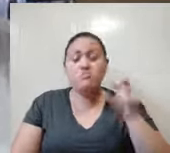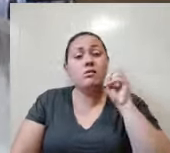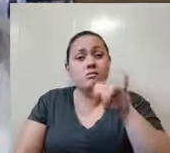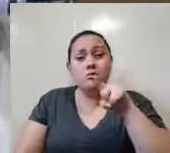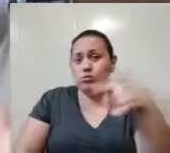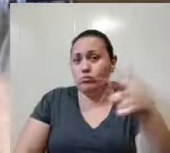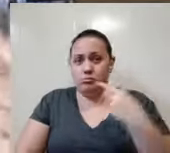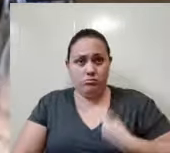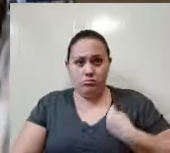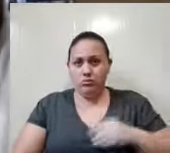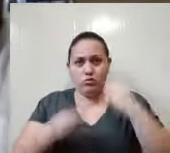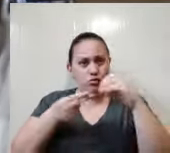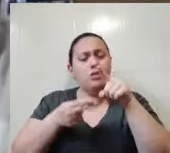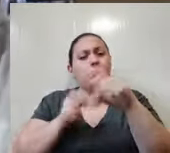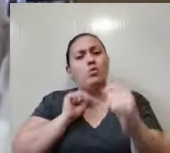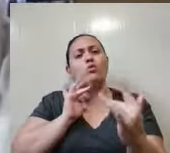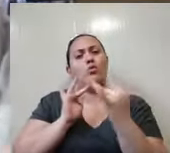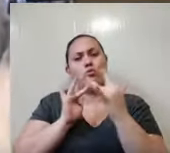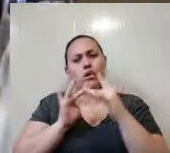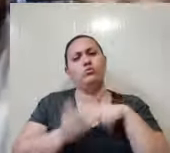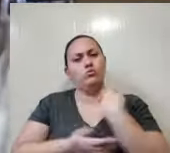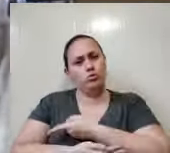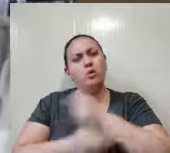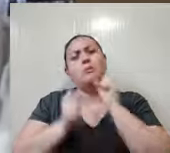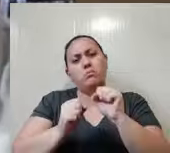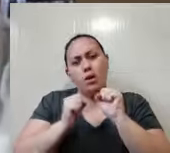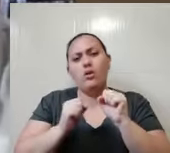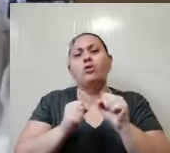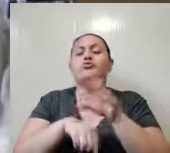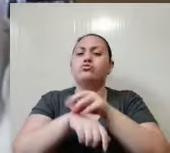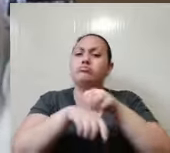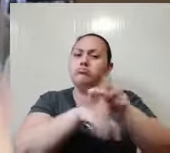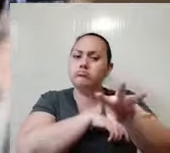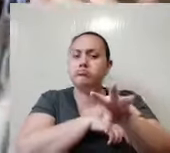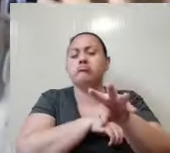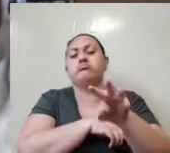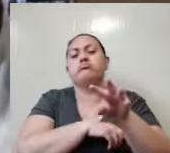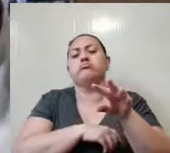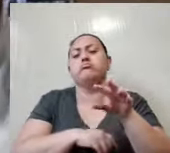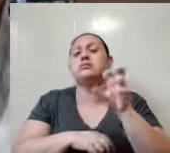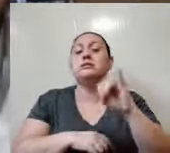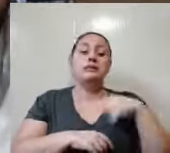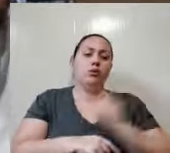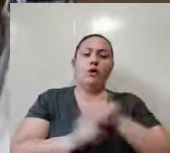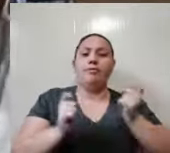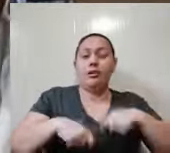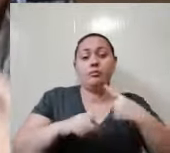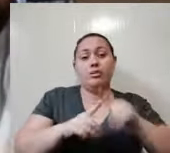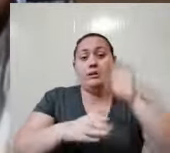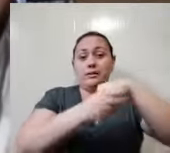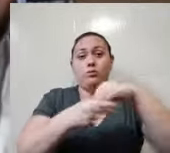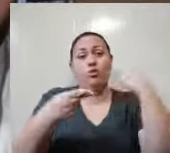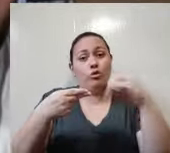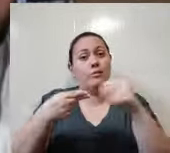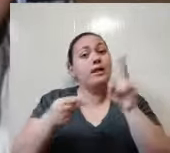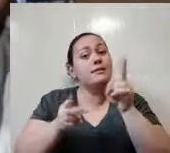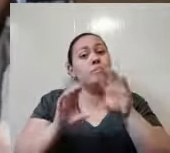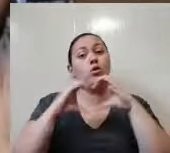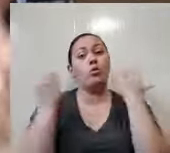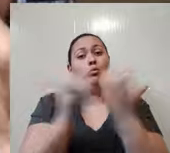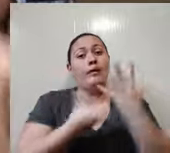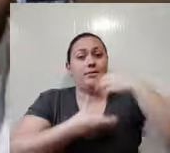nap@ufspa.edu.br. Para quem não é da UFSPA também podem nos contactar, a gente vai poder fazer o encaminhamento que tiver ao nosso